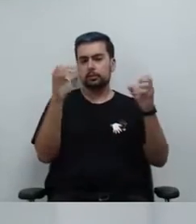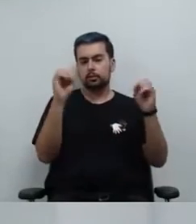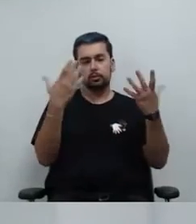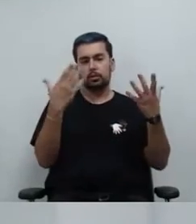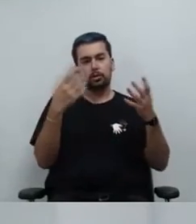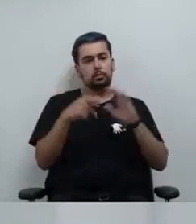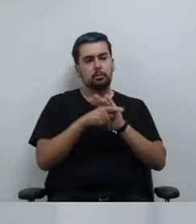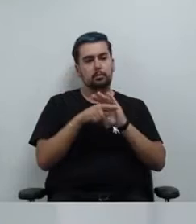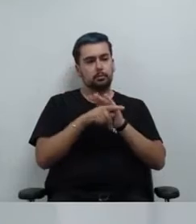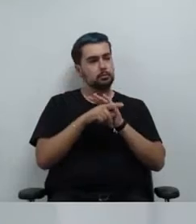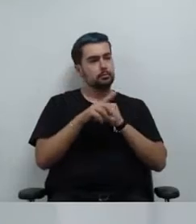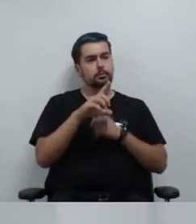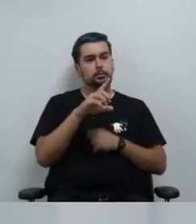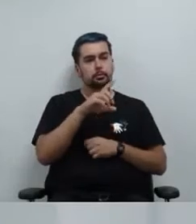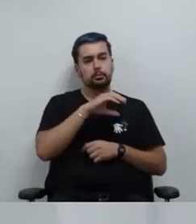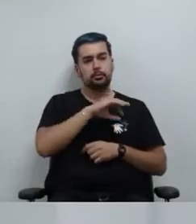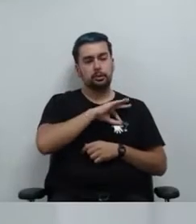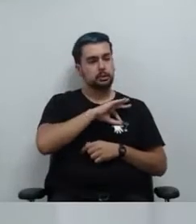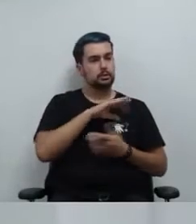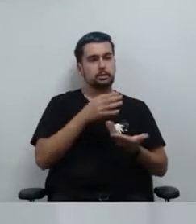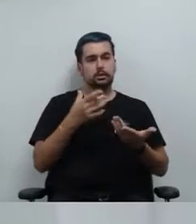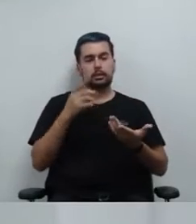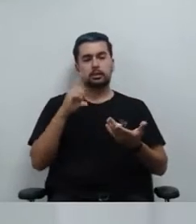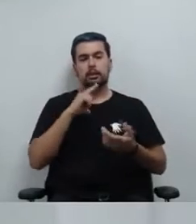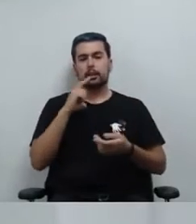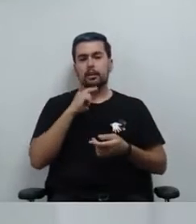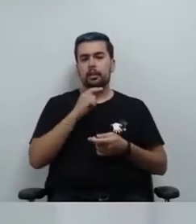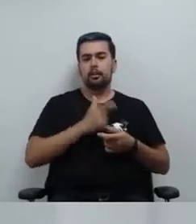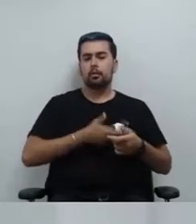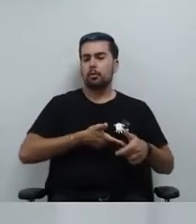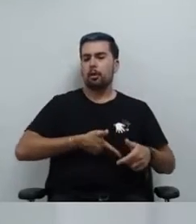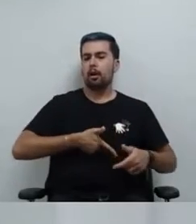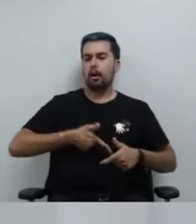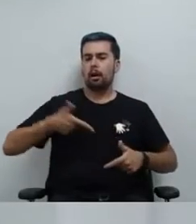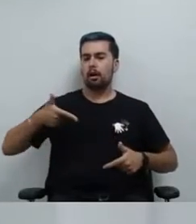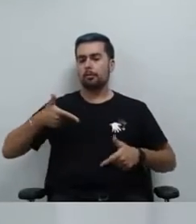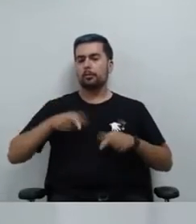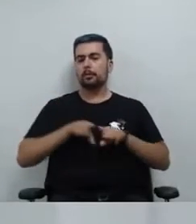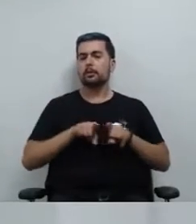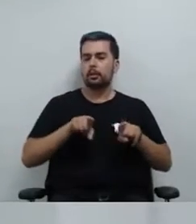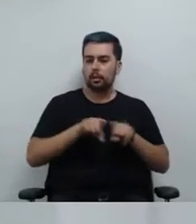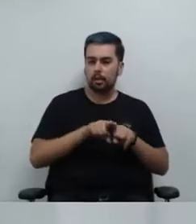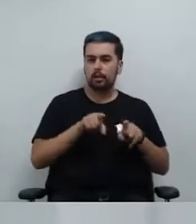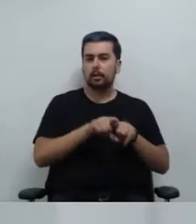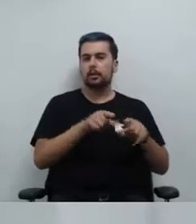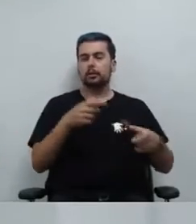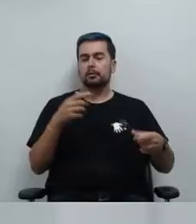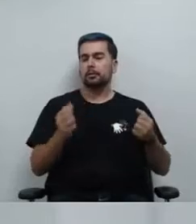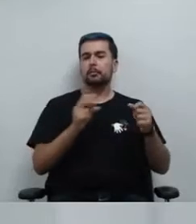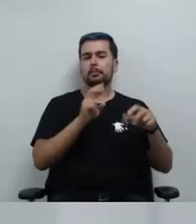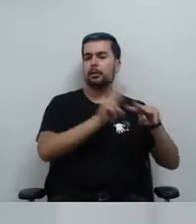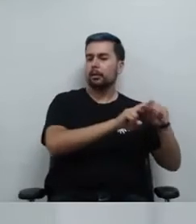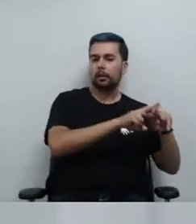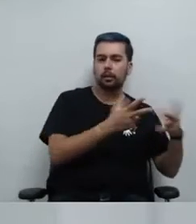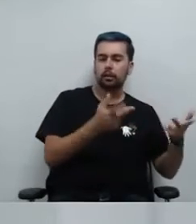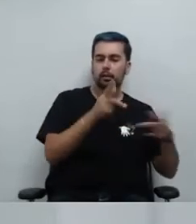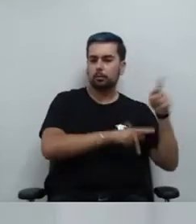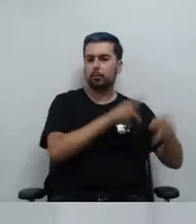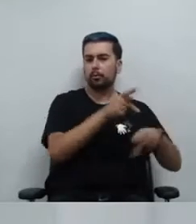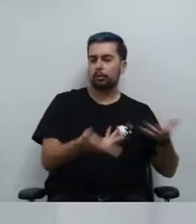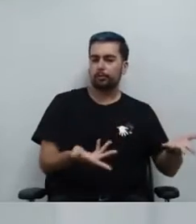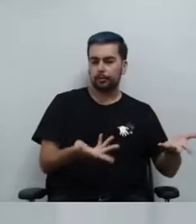longa, dando coronhada, cacetada, prendendo arbitrariamente essa